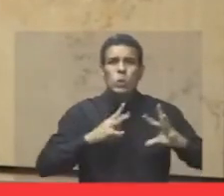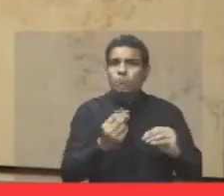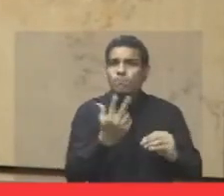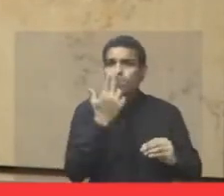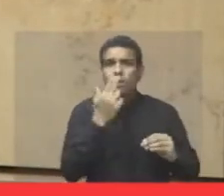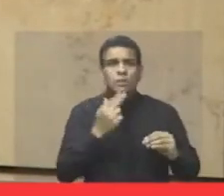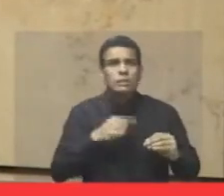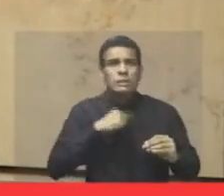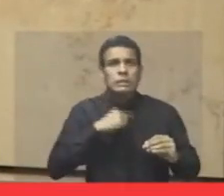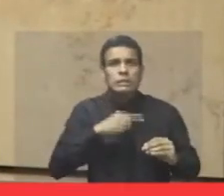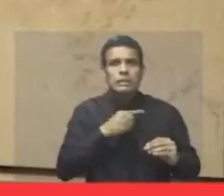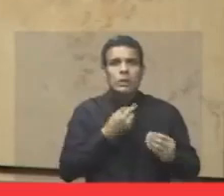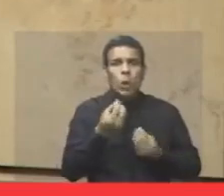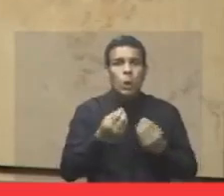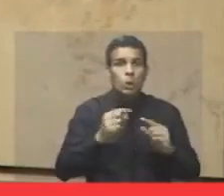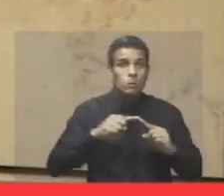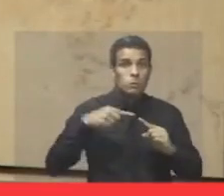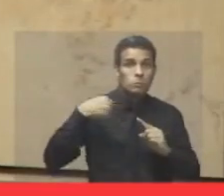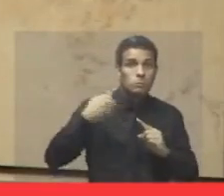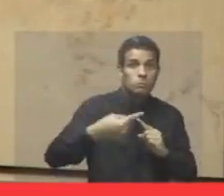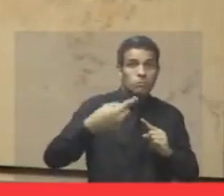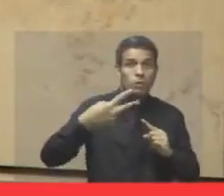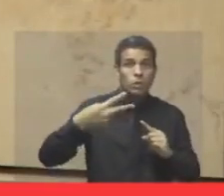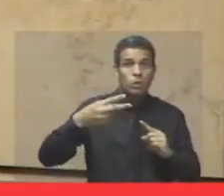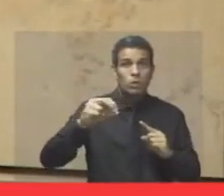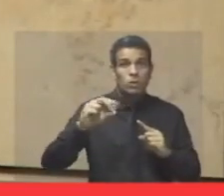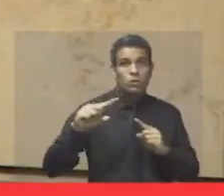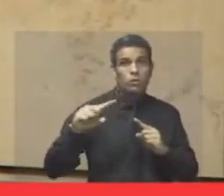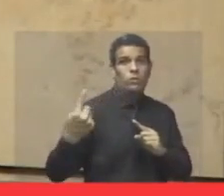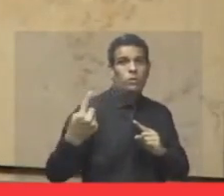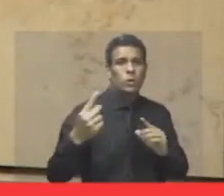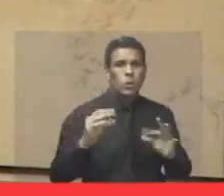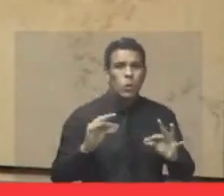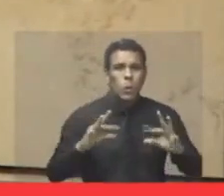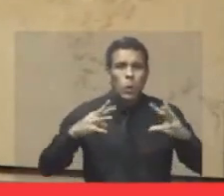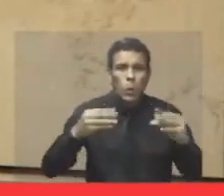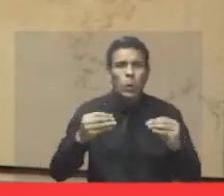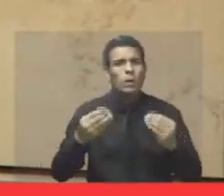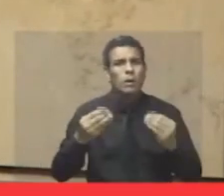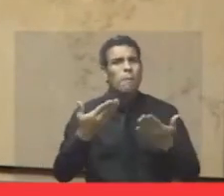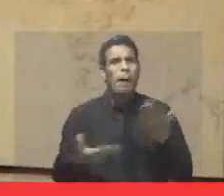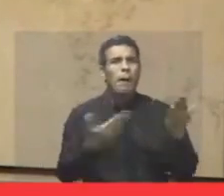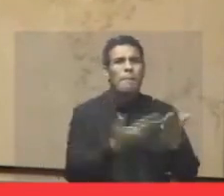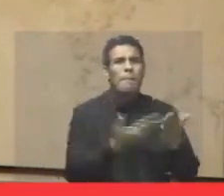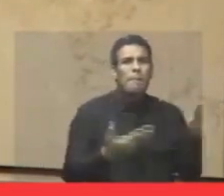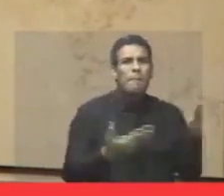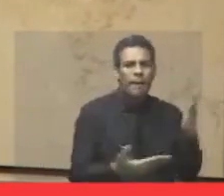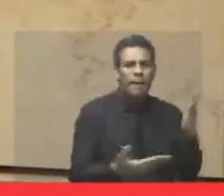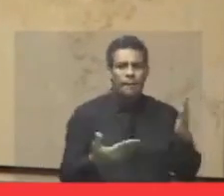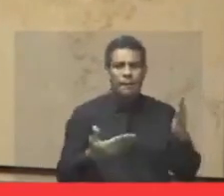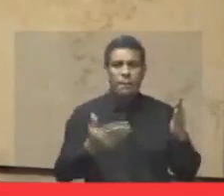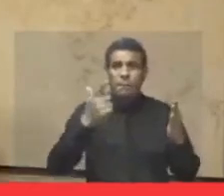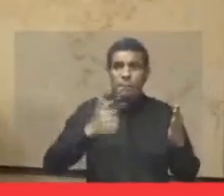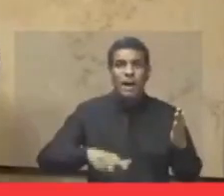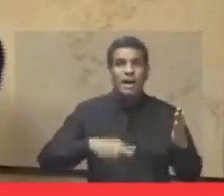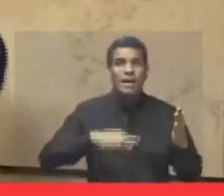Imagina, depois de 2021, com todas essas perdas, congelar mais